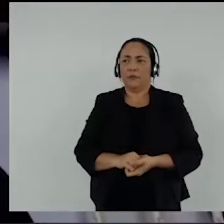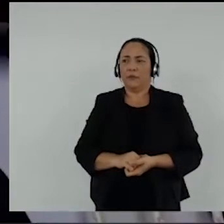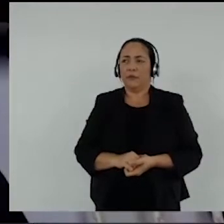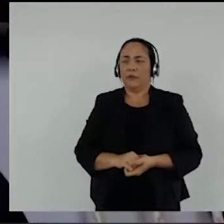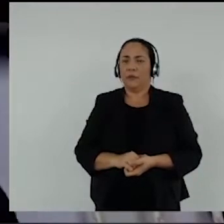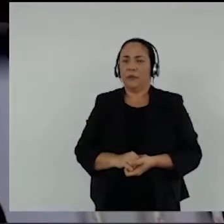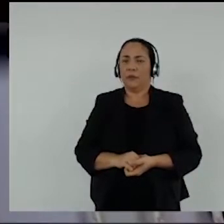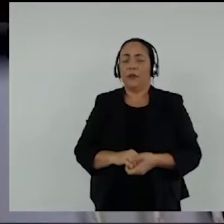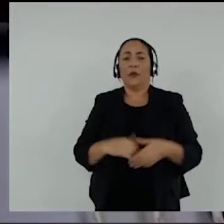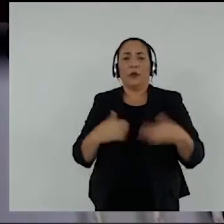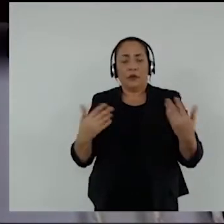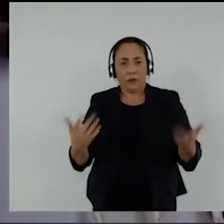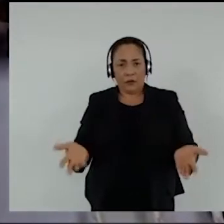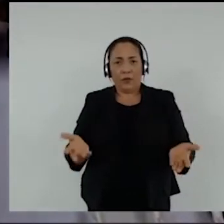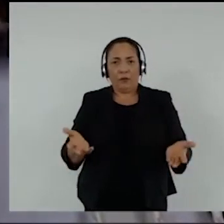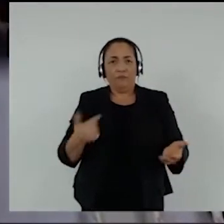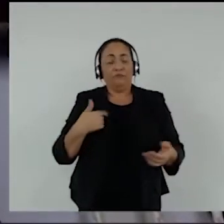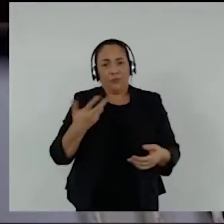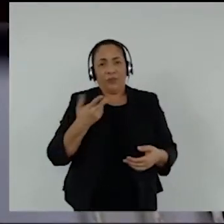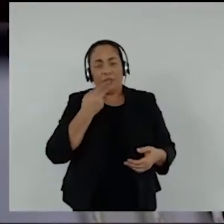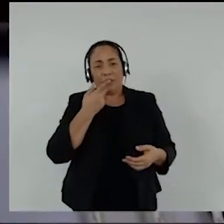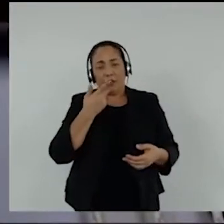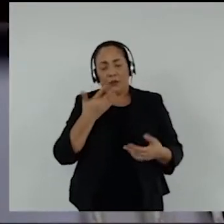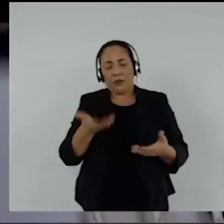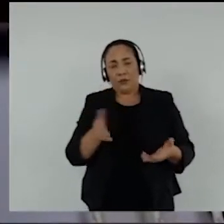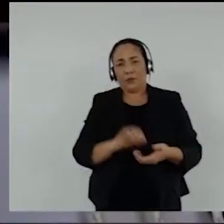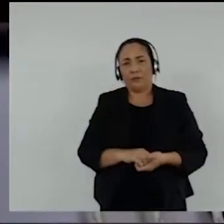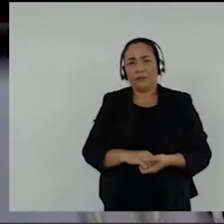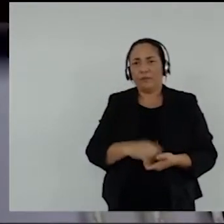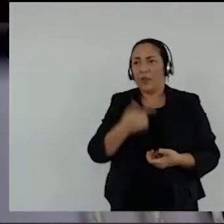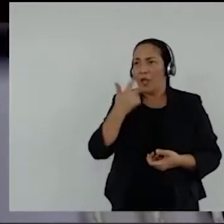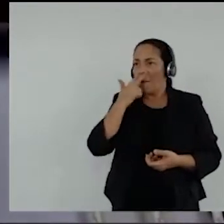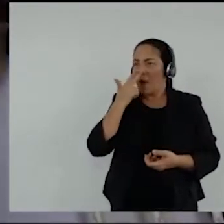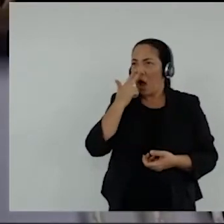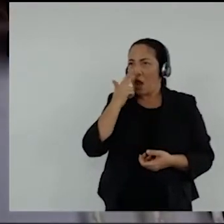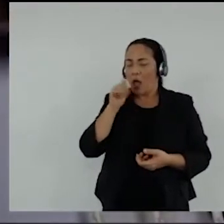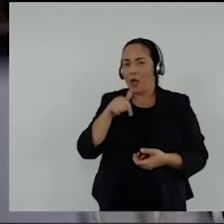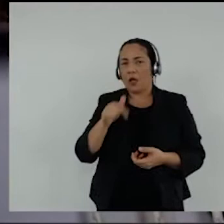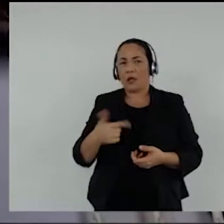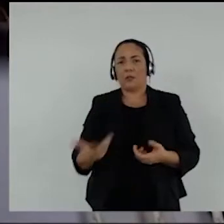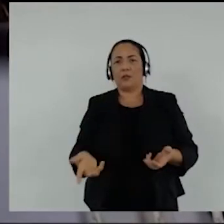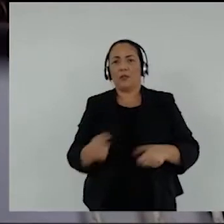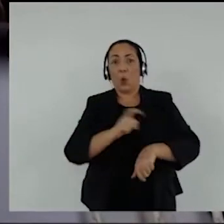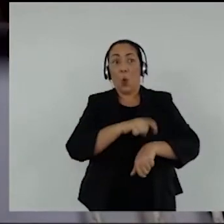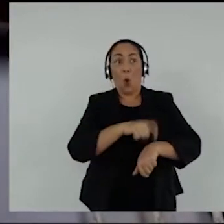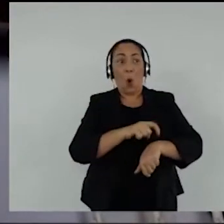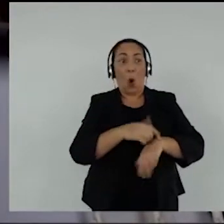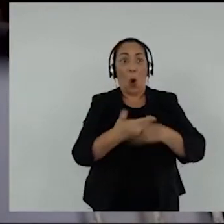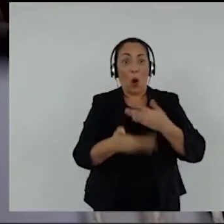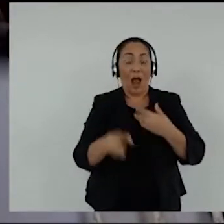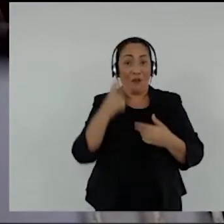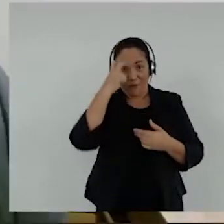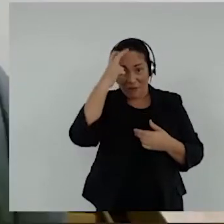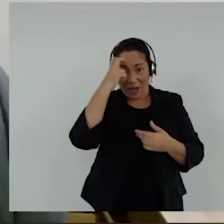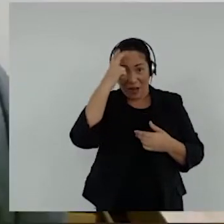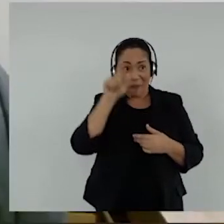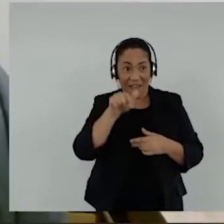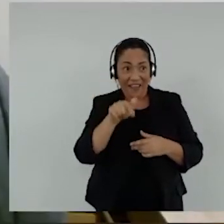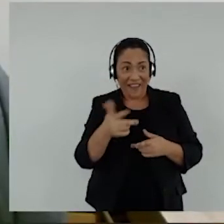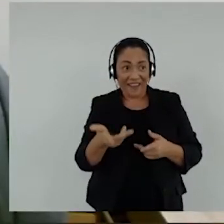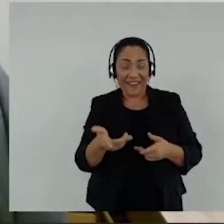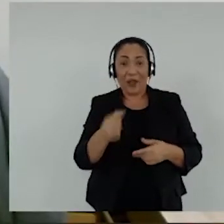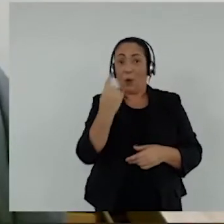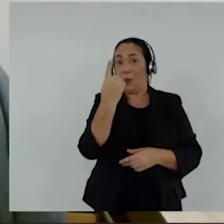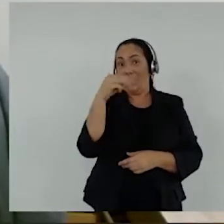basicamente isso que eu tinha a dizer. Eu tenho a impressão de que eu já passei muito do meu horário, Felipe, é verdade? Um minuto, doutora